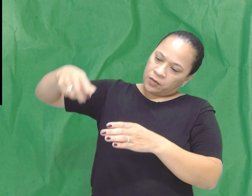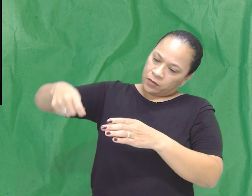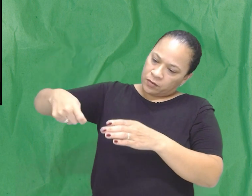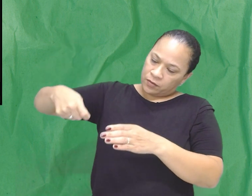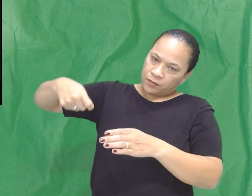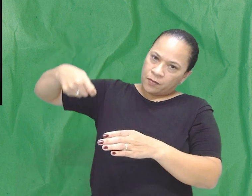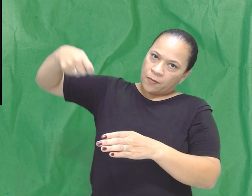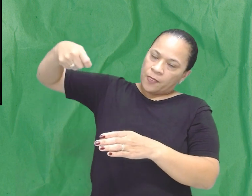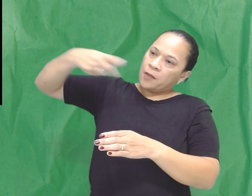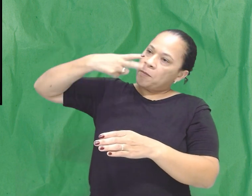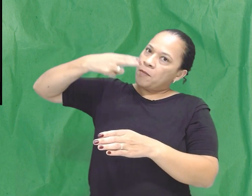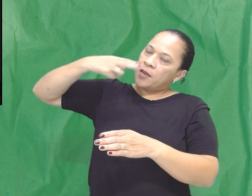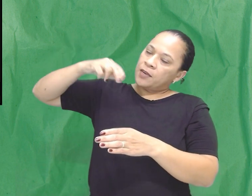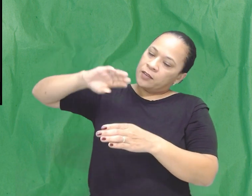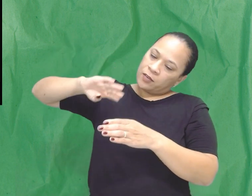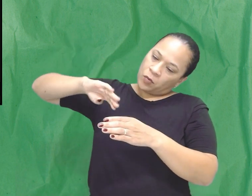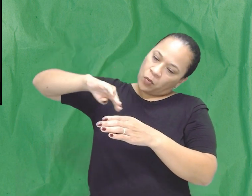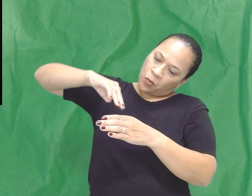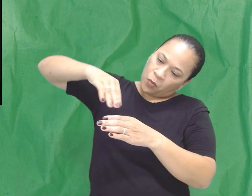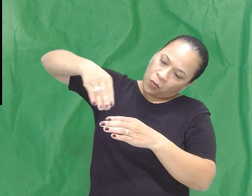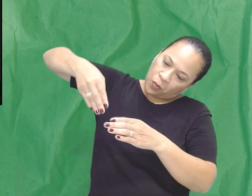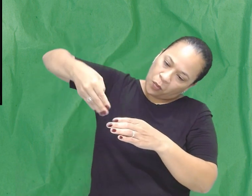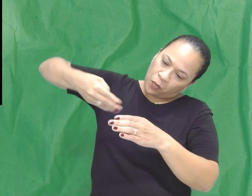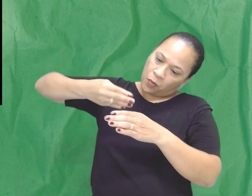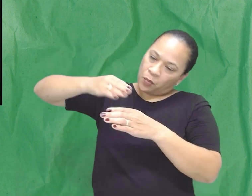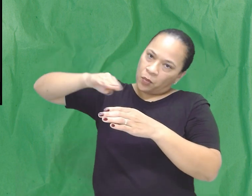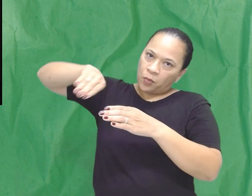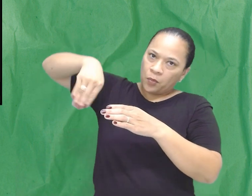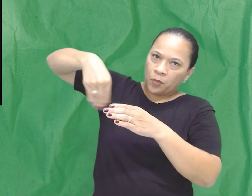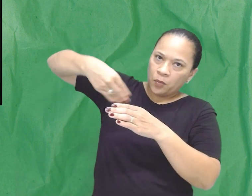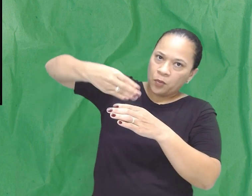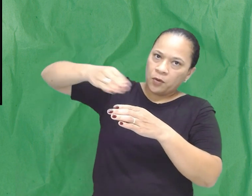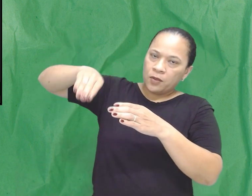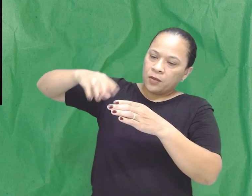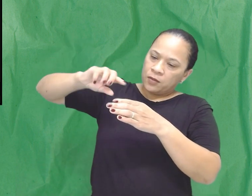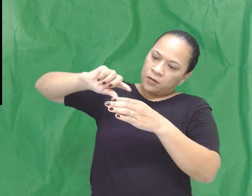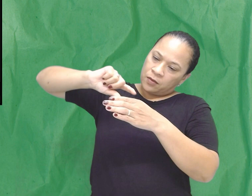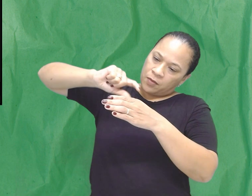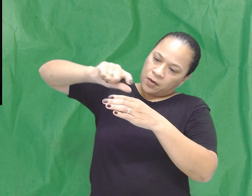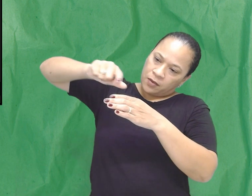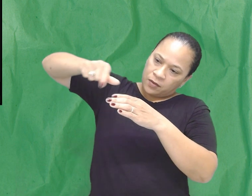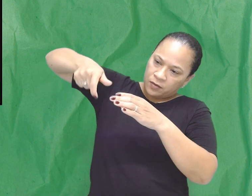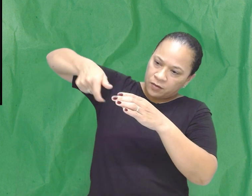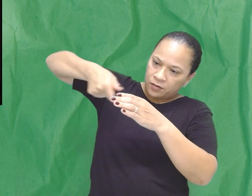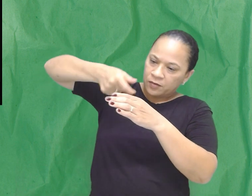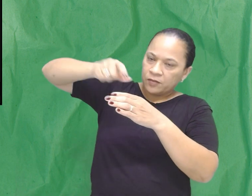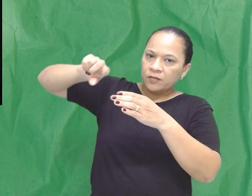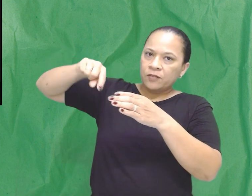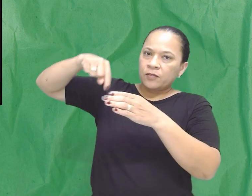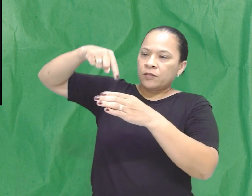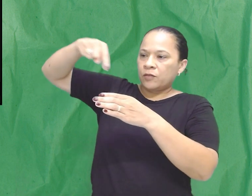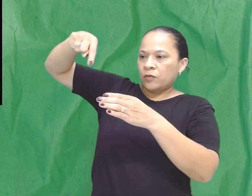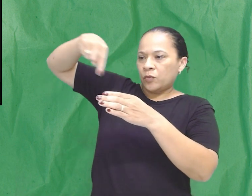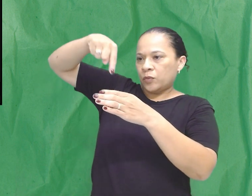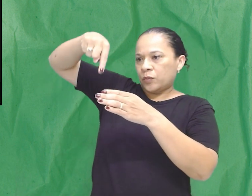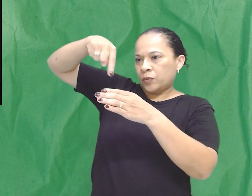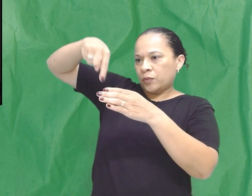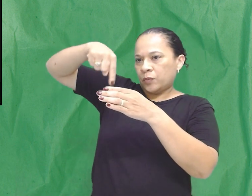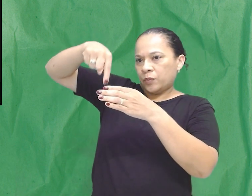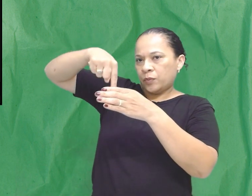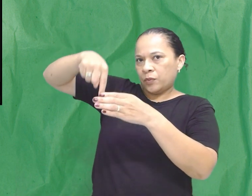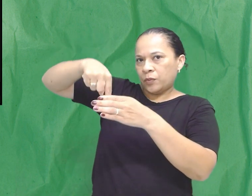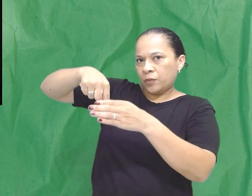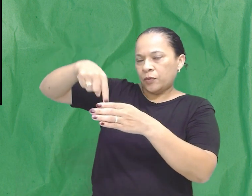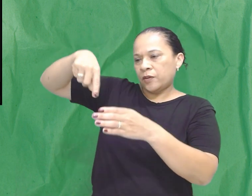ele forma uma onda, assim, uma curva, um formato meio curvo. No material de vocês podem ver